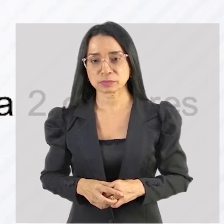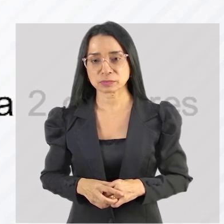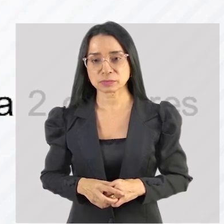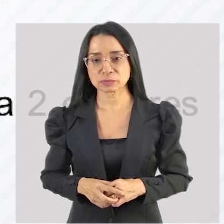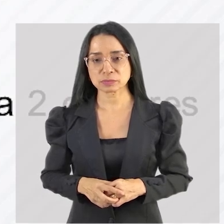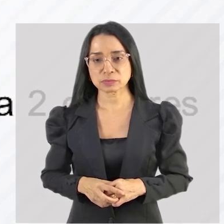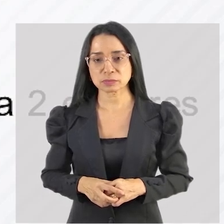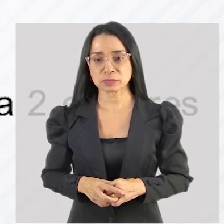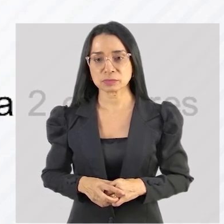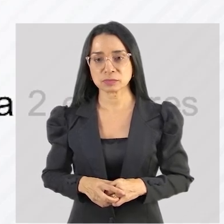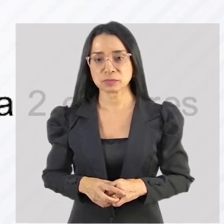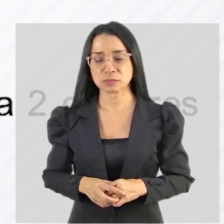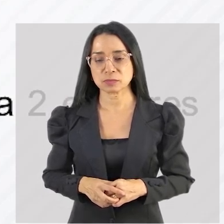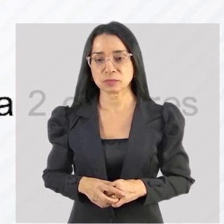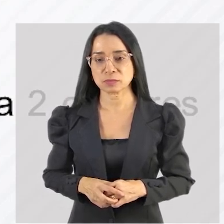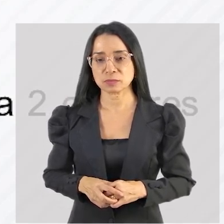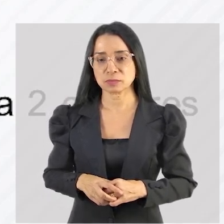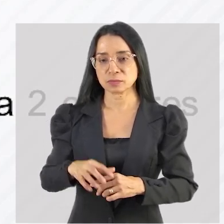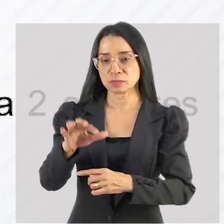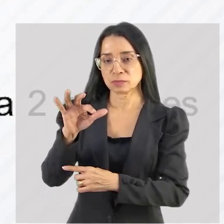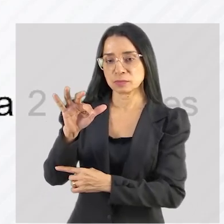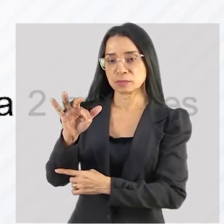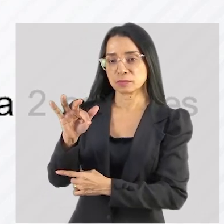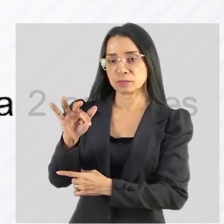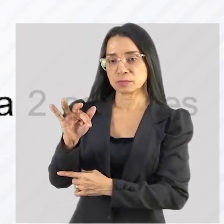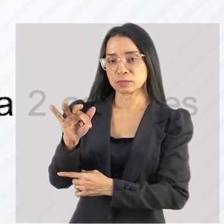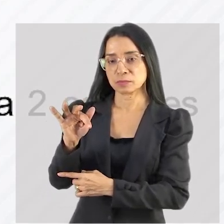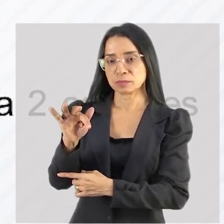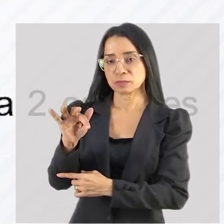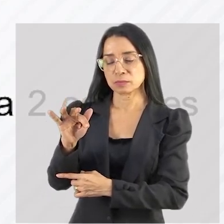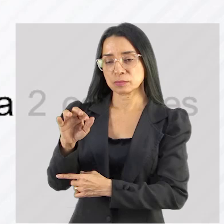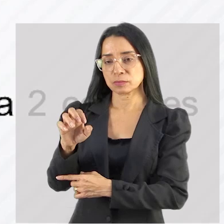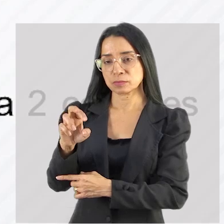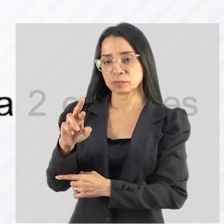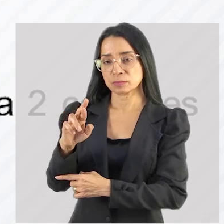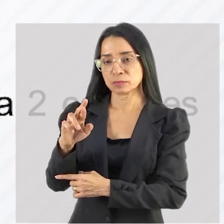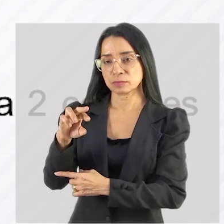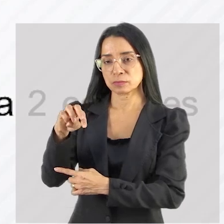de quê? De fermento biológico. Vou colocar aqui,